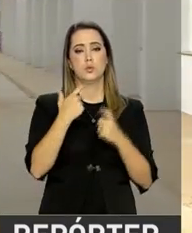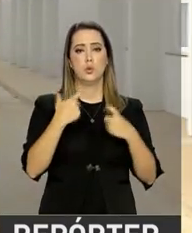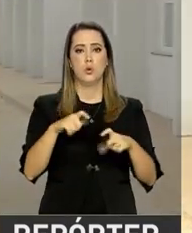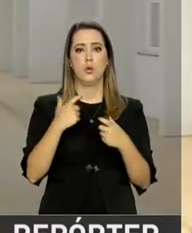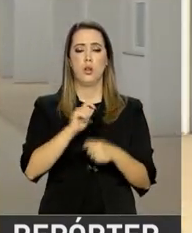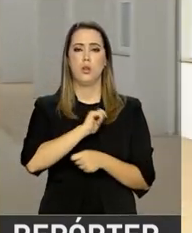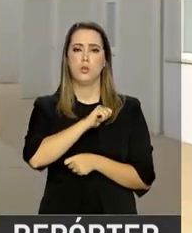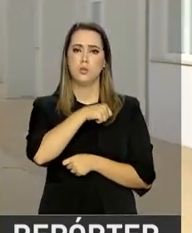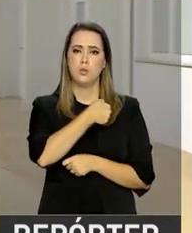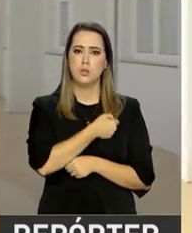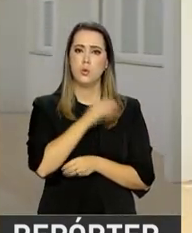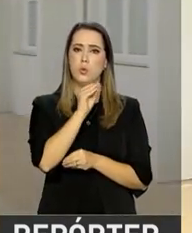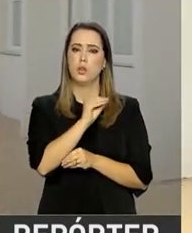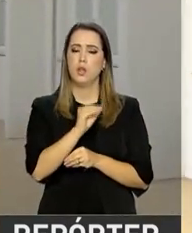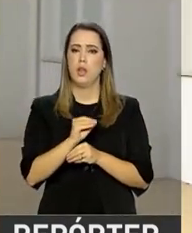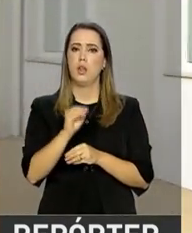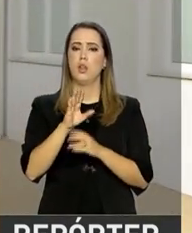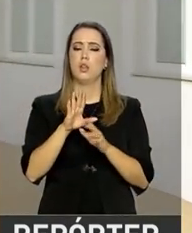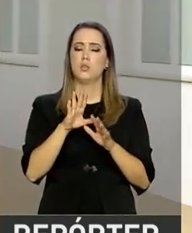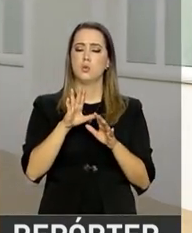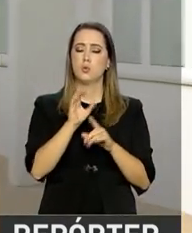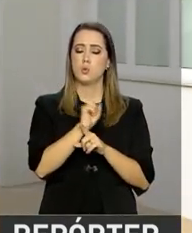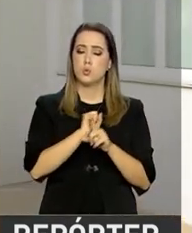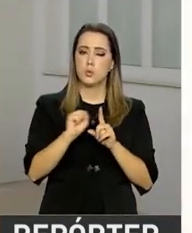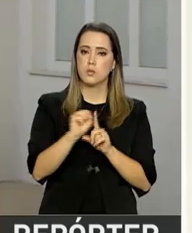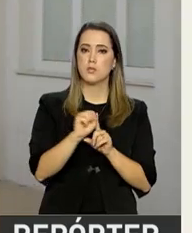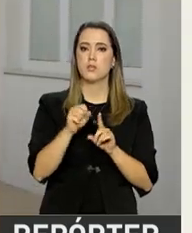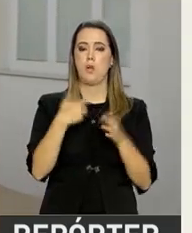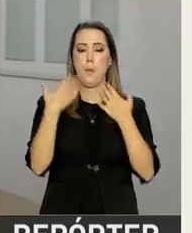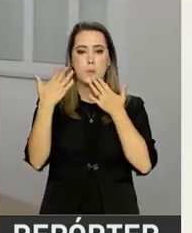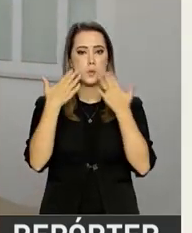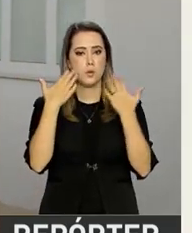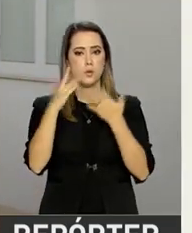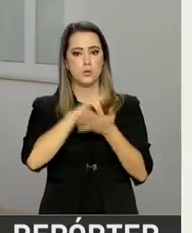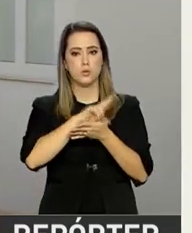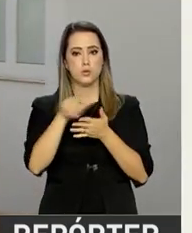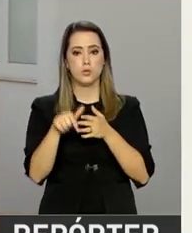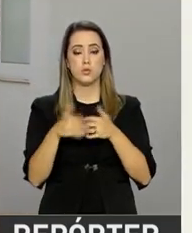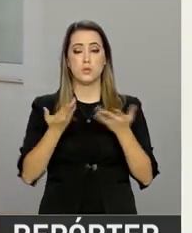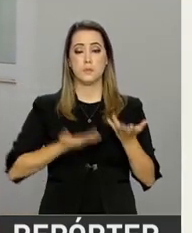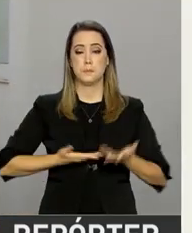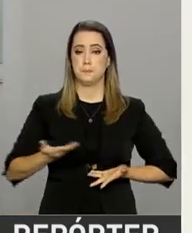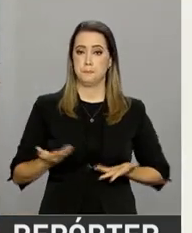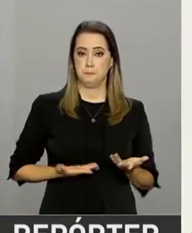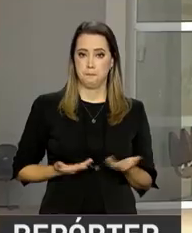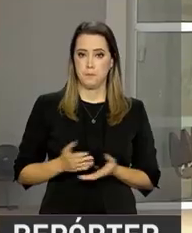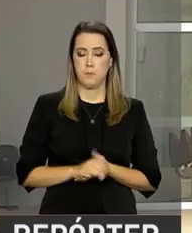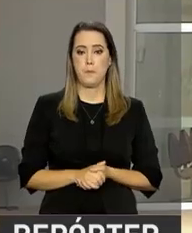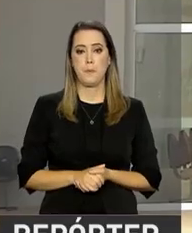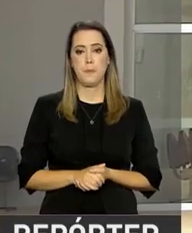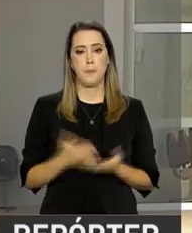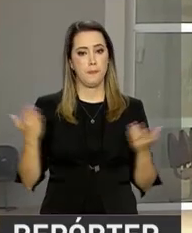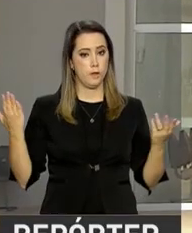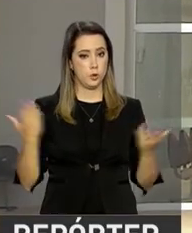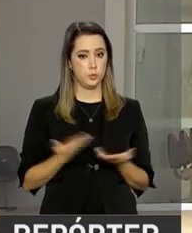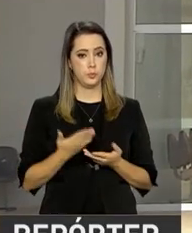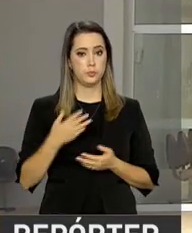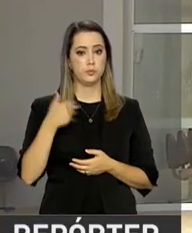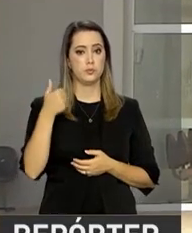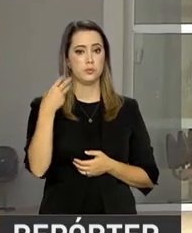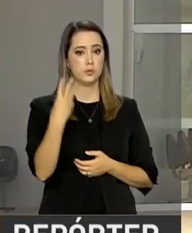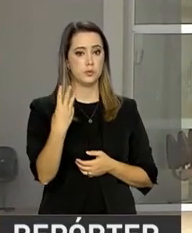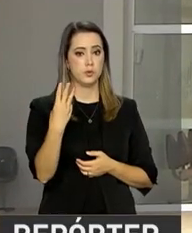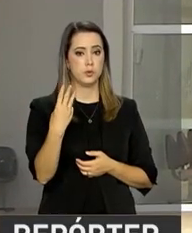delegacia, atendimento social, psicológico, acolhimento, entre outros serviços para mulheres vítimas de violência. Hoje, são 3